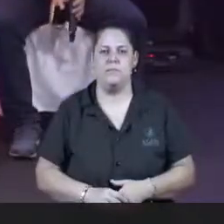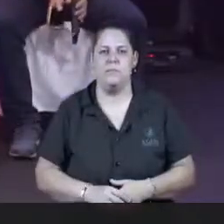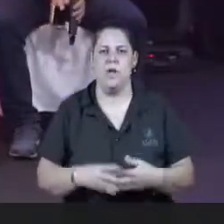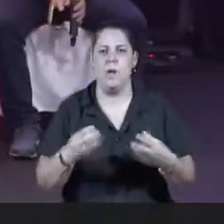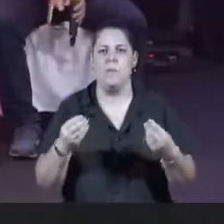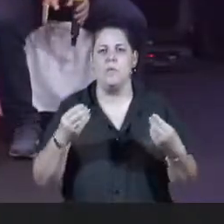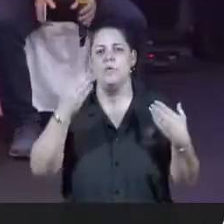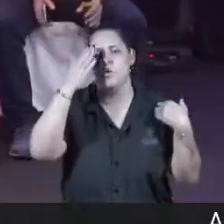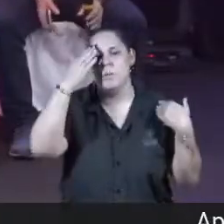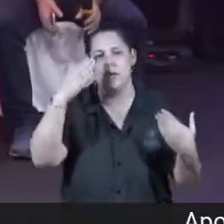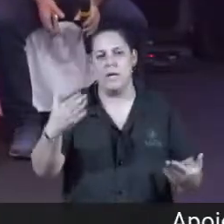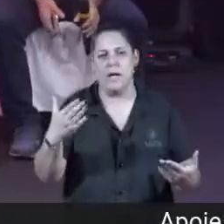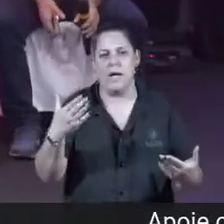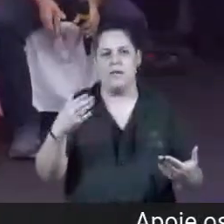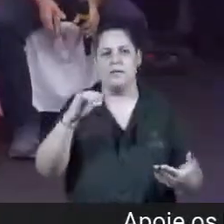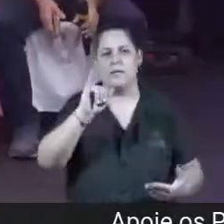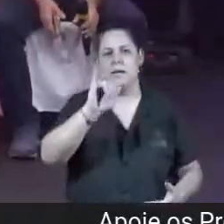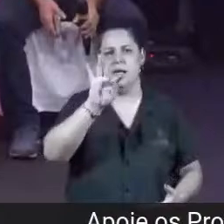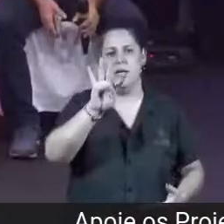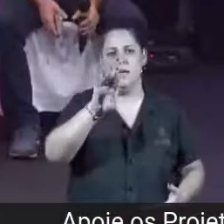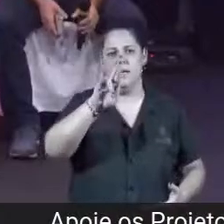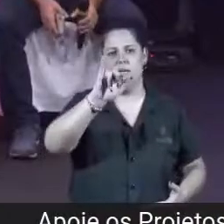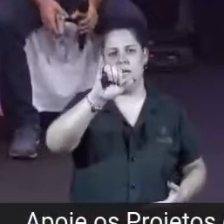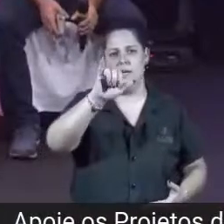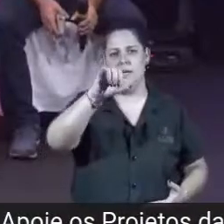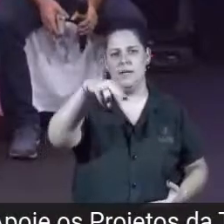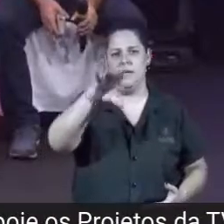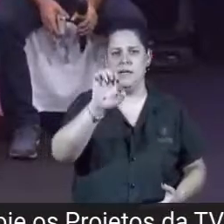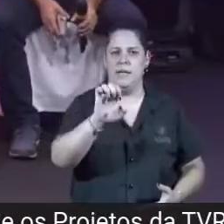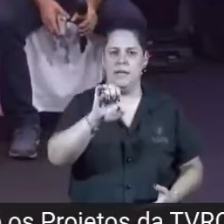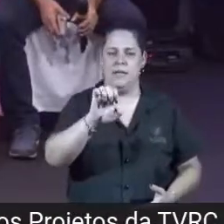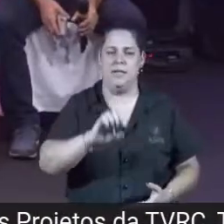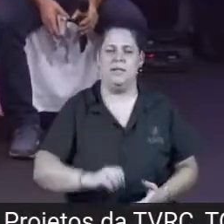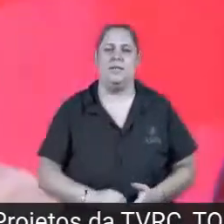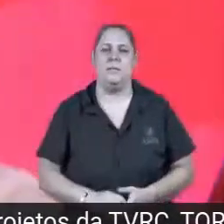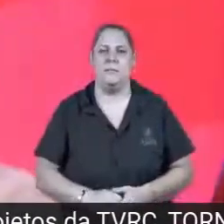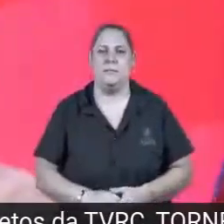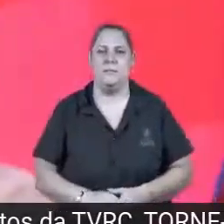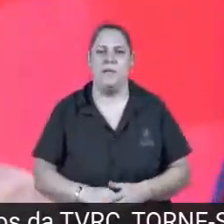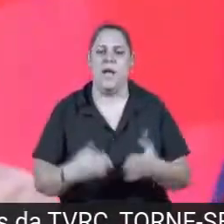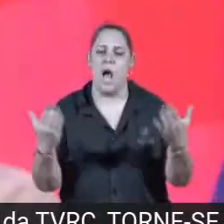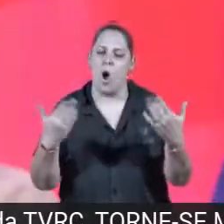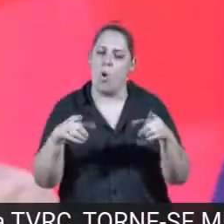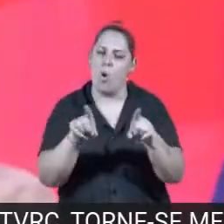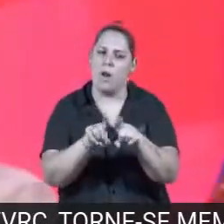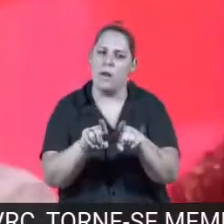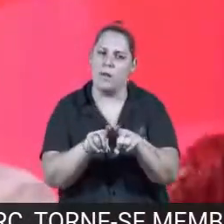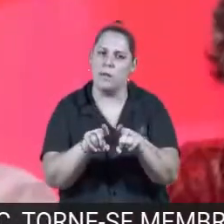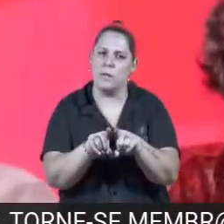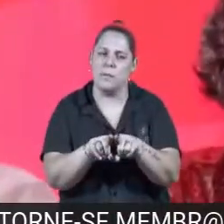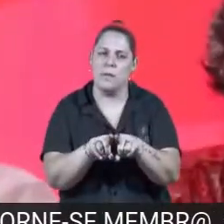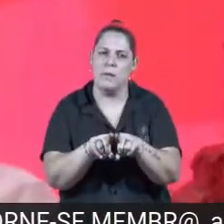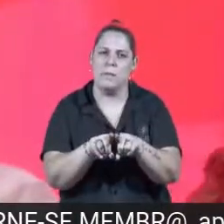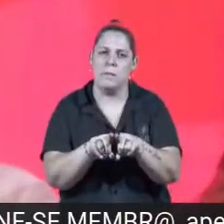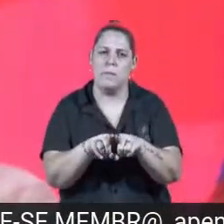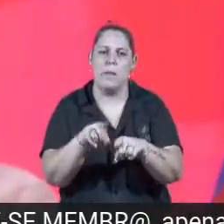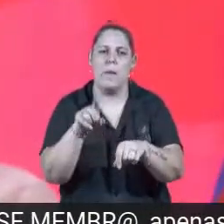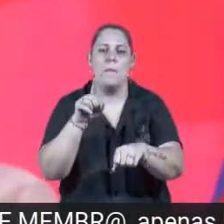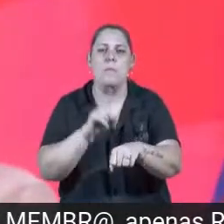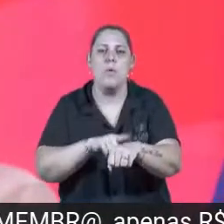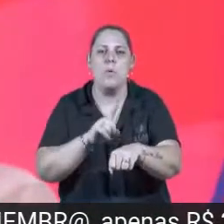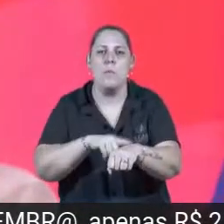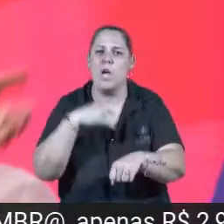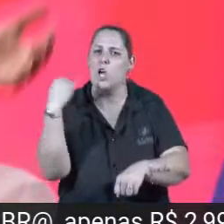Muito obrigada, deputada Irine. E agora também é um momento em que todos nós também temos